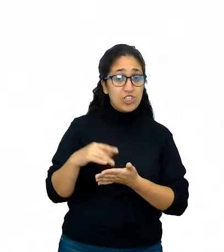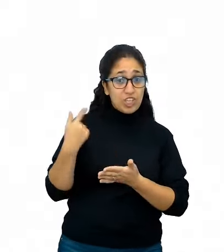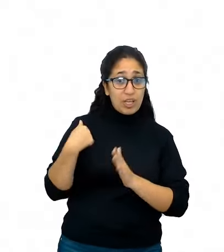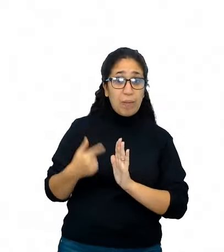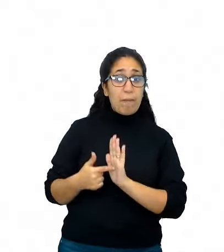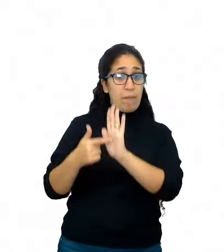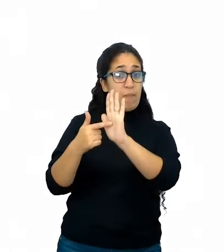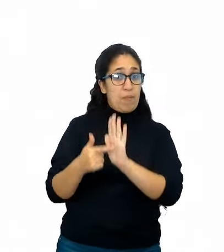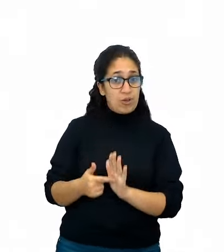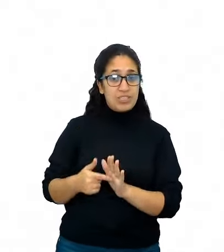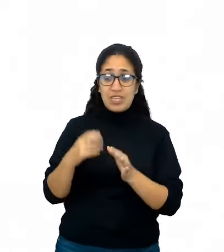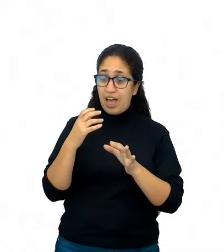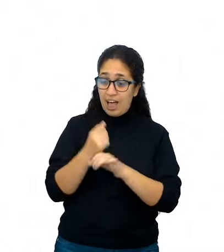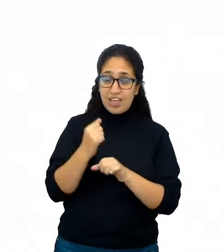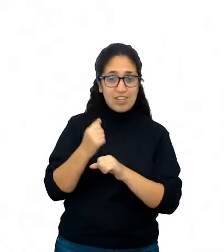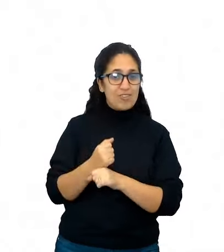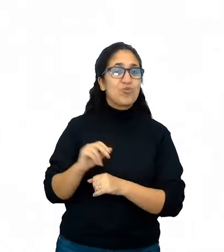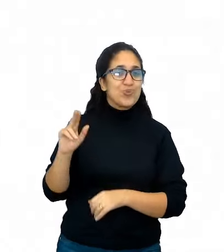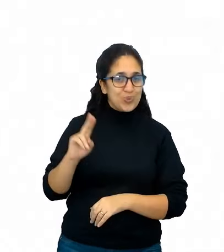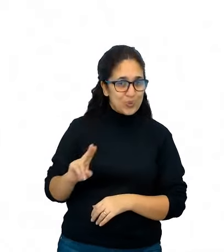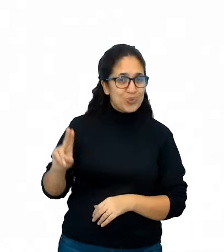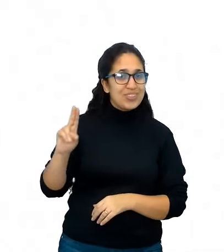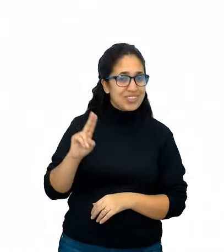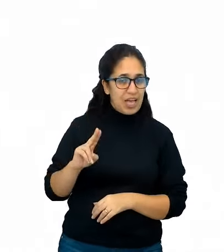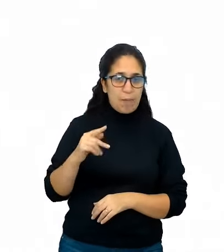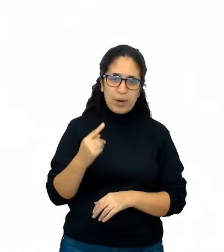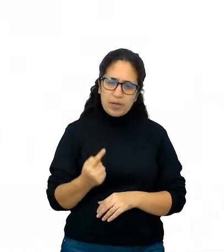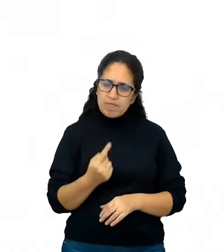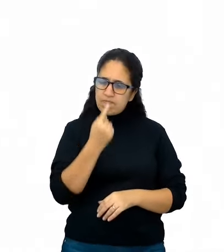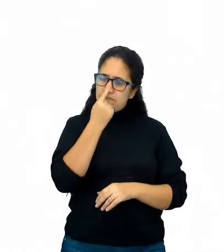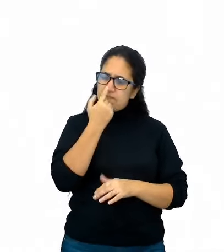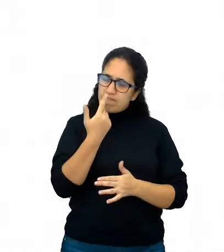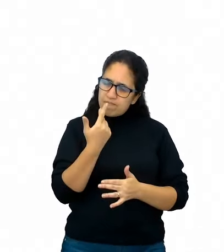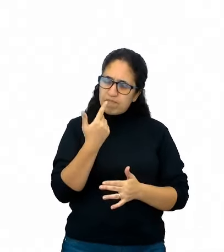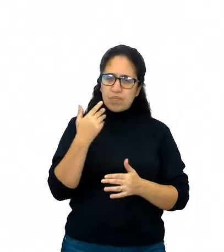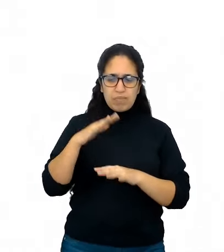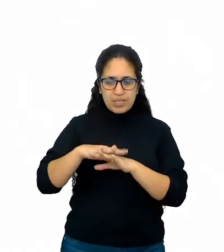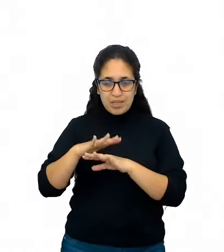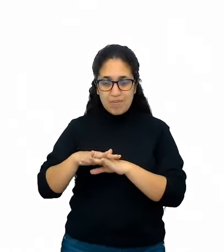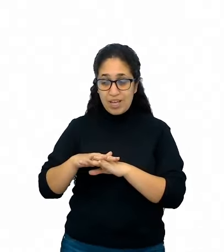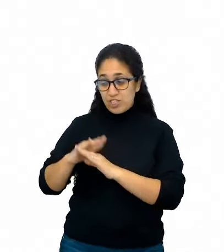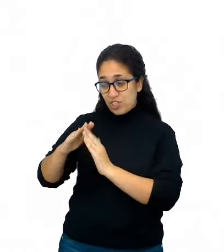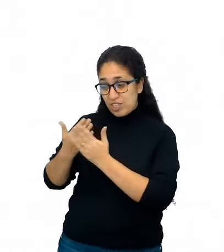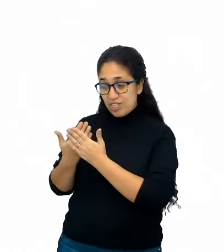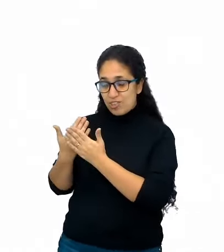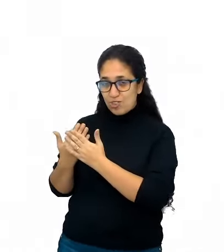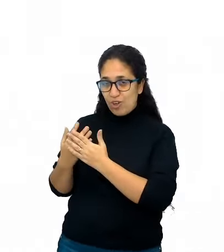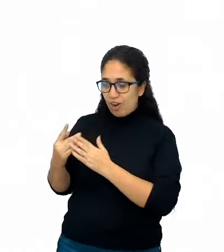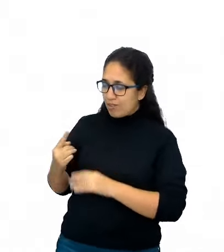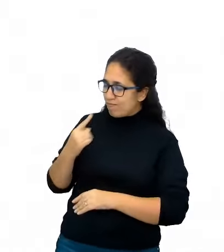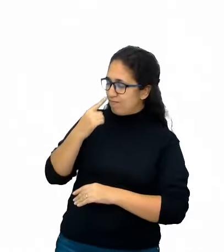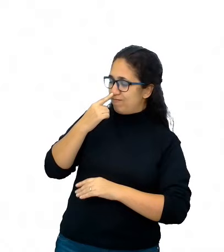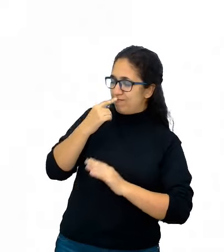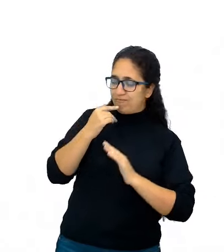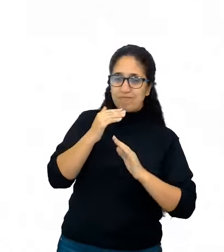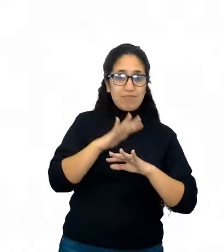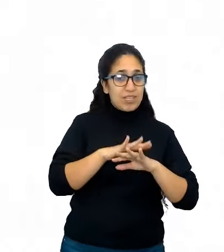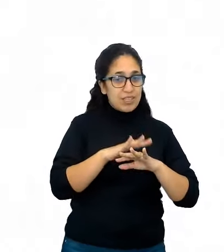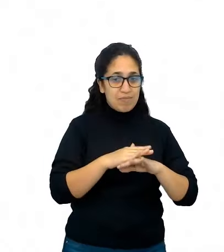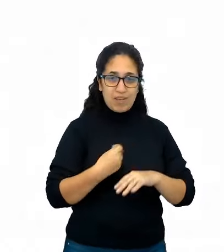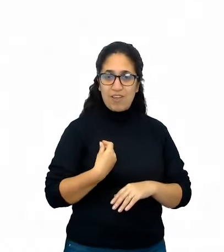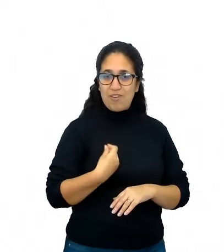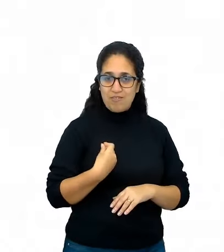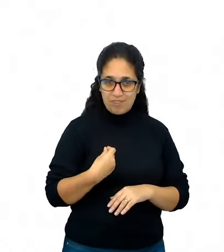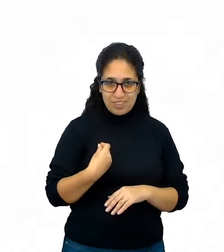mostram úteis, de modo a aproximar a matemática escolar da realidade deles. Isso pode gerar até um